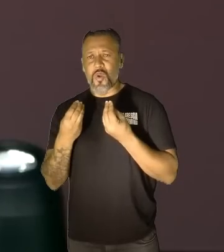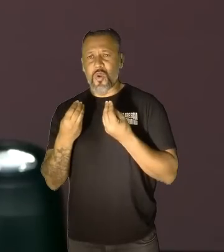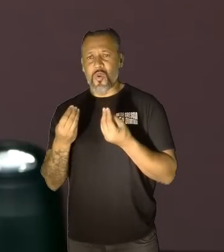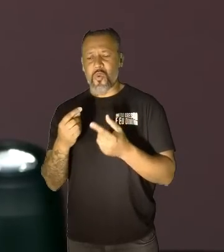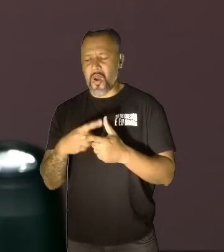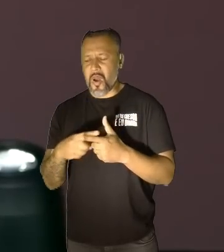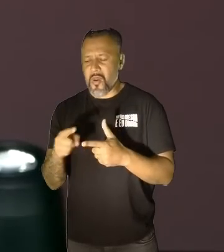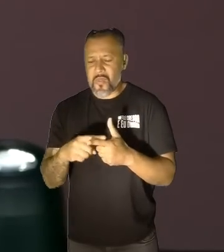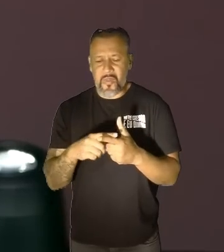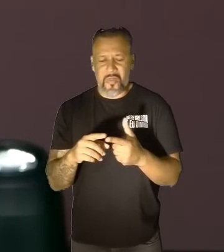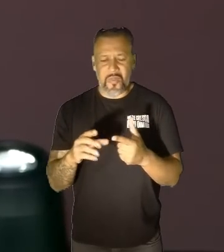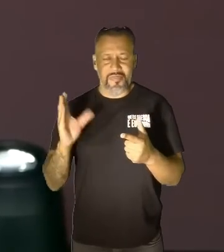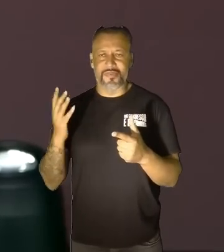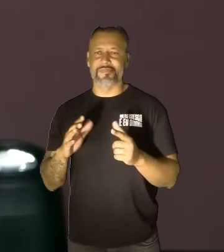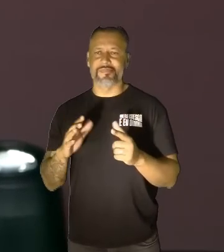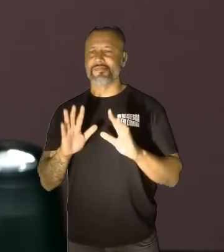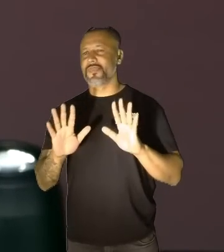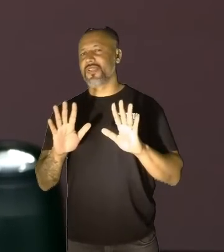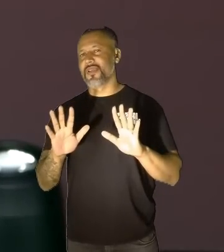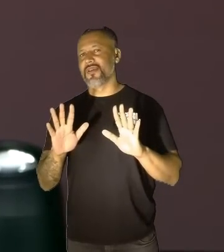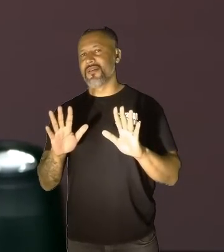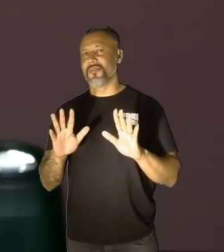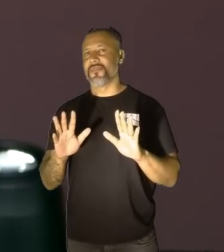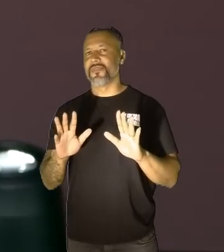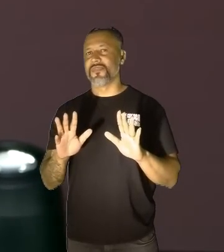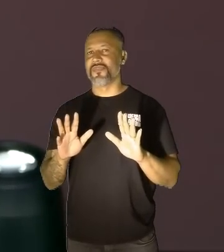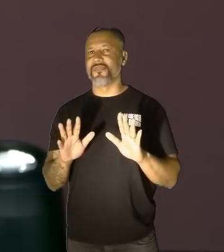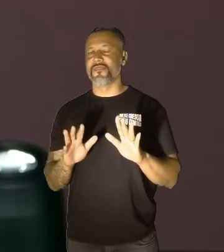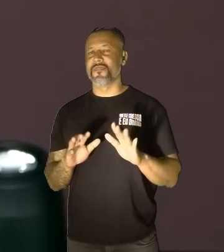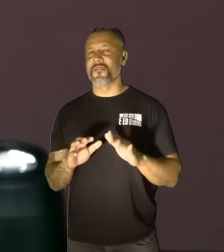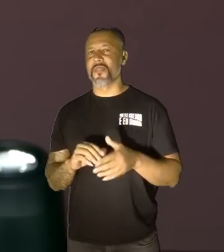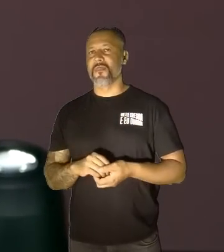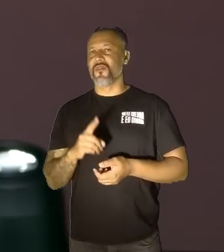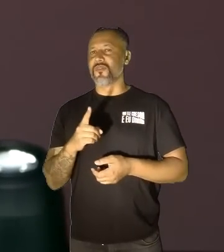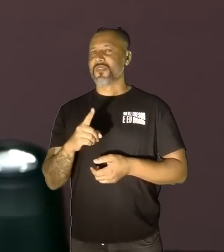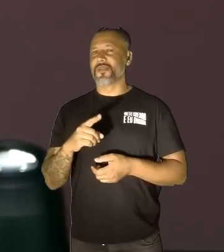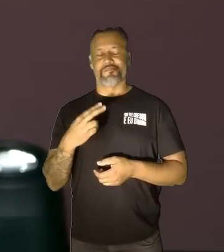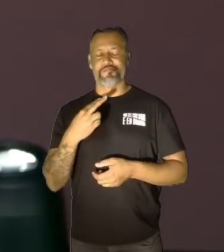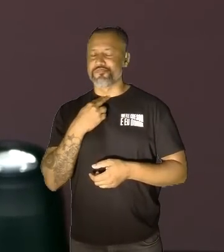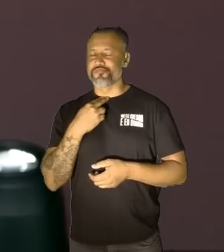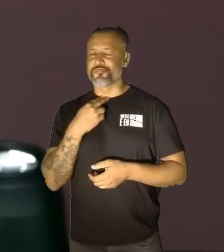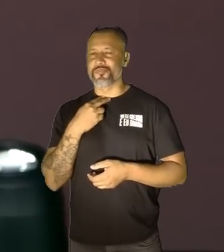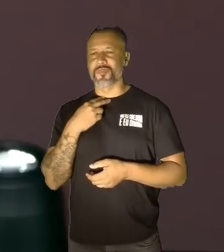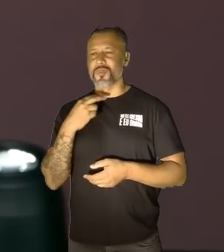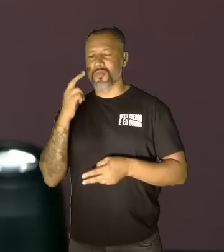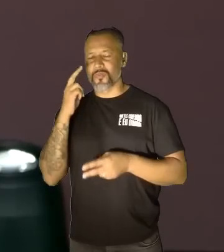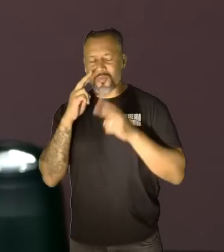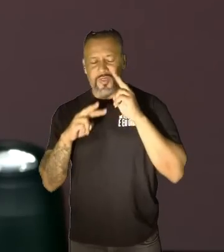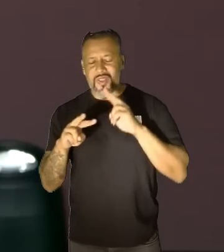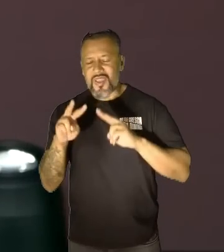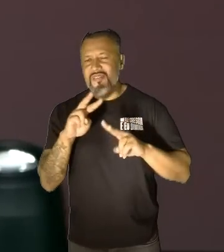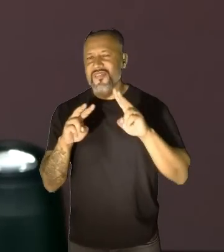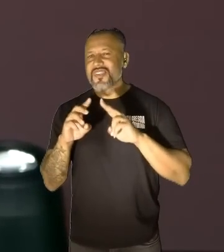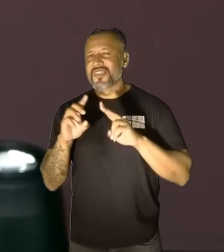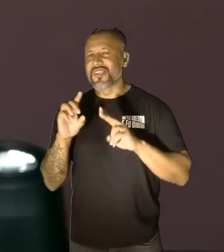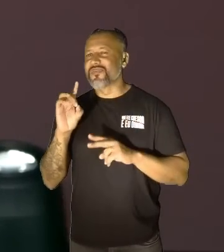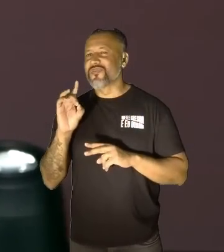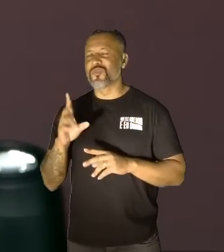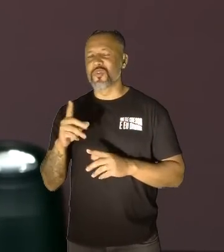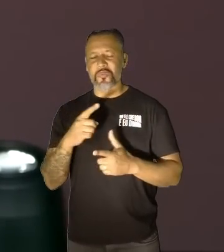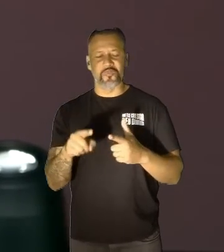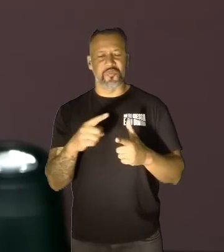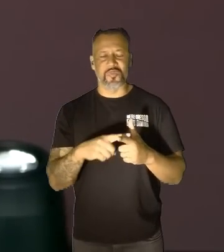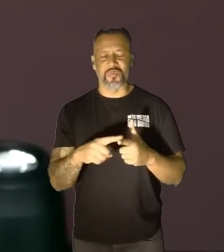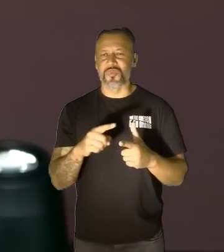uma porta. Se você olhar para o que aconteceu na direção errada, você vai cair. Se você olhar para a maldade das pessoas, você